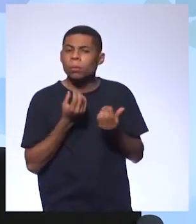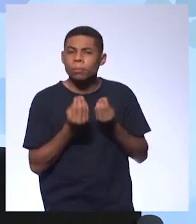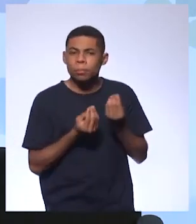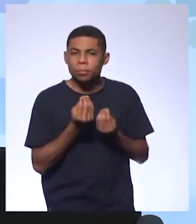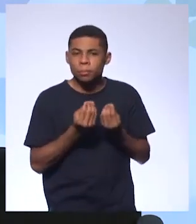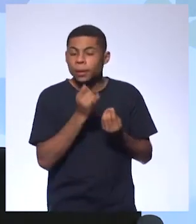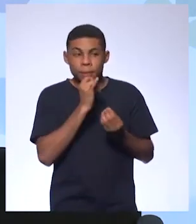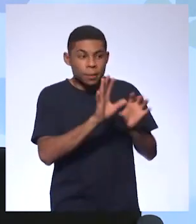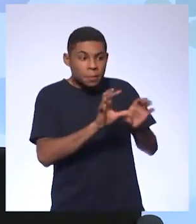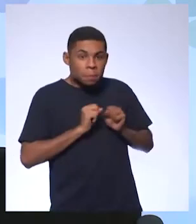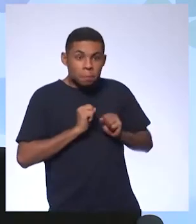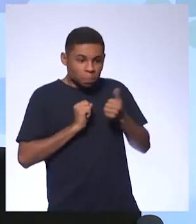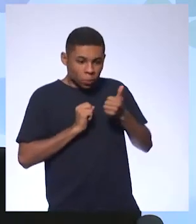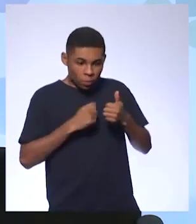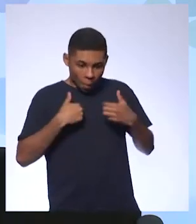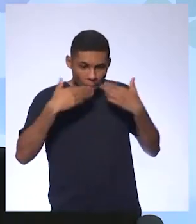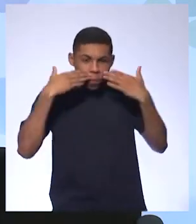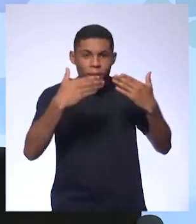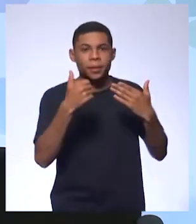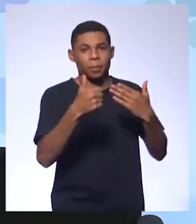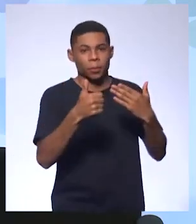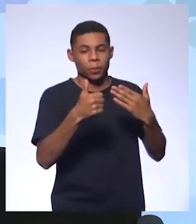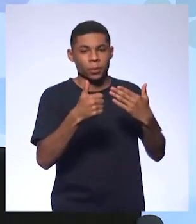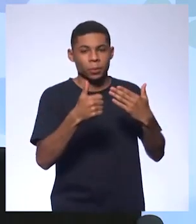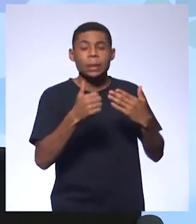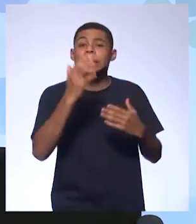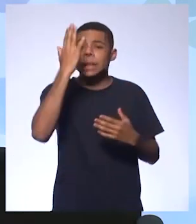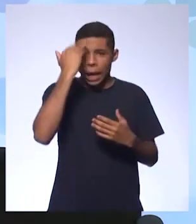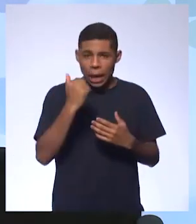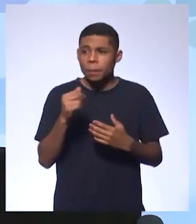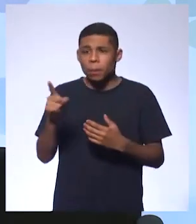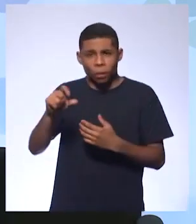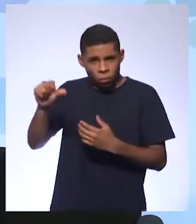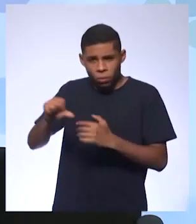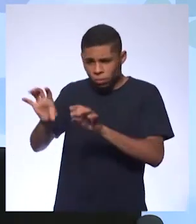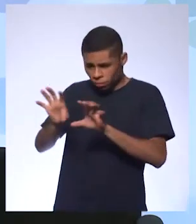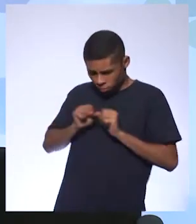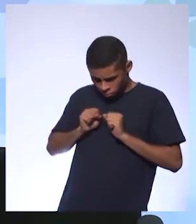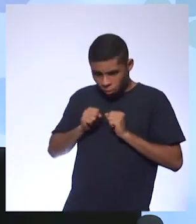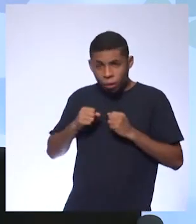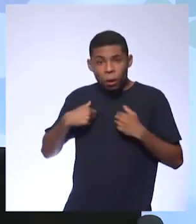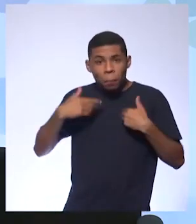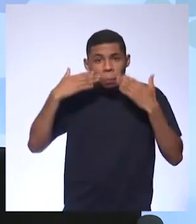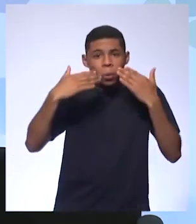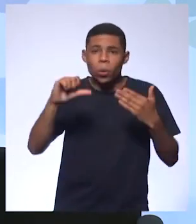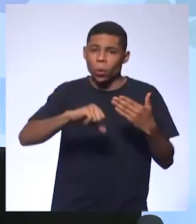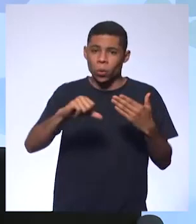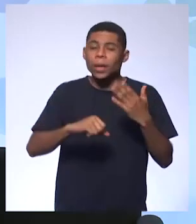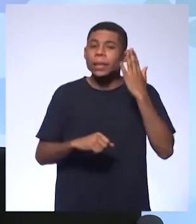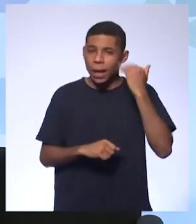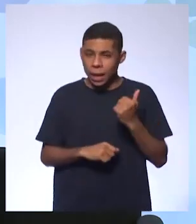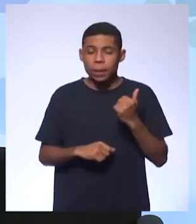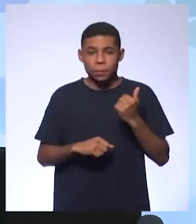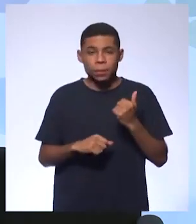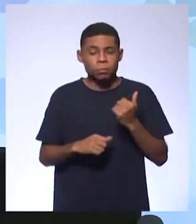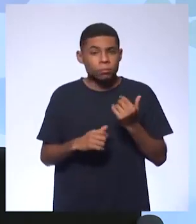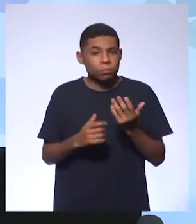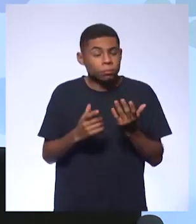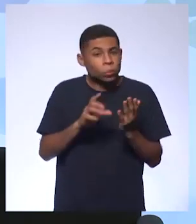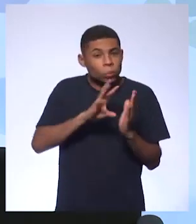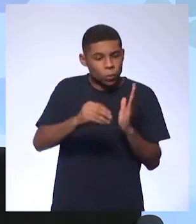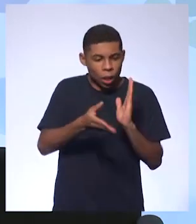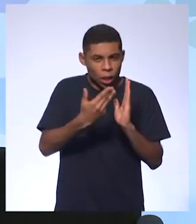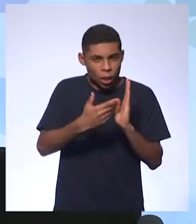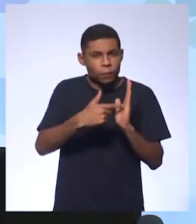outros bons hábitos, e a gente sabe também que maus hábitos geram maus hábitos. Segundo o livro, todo